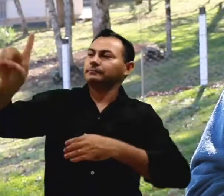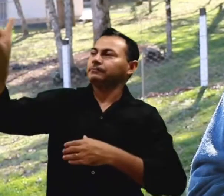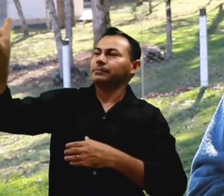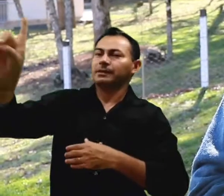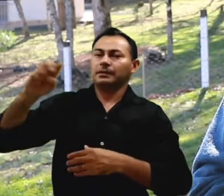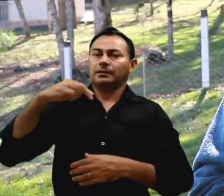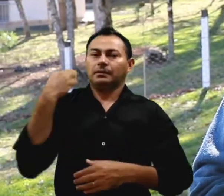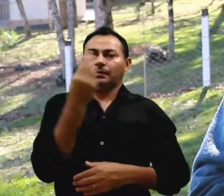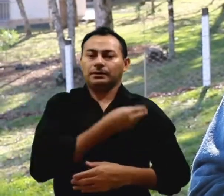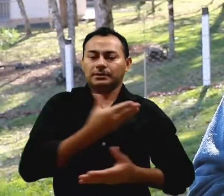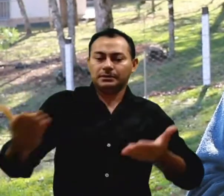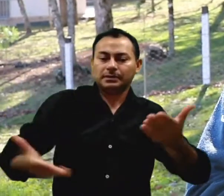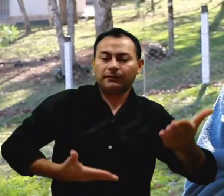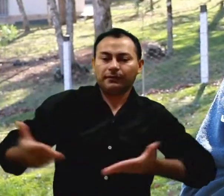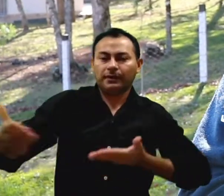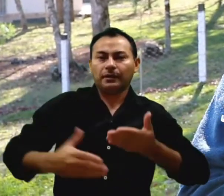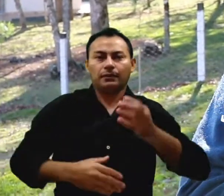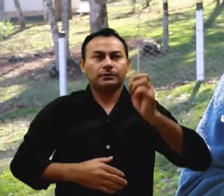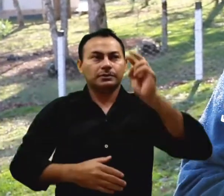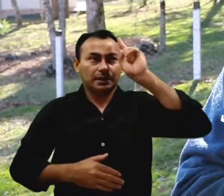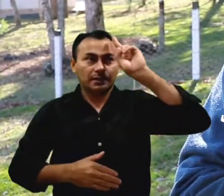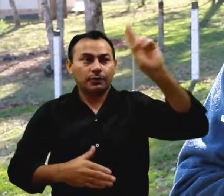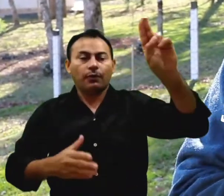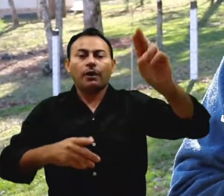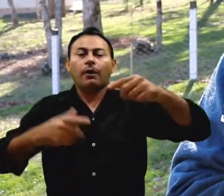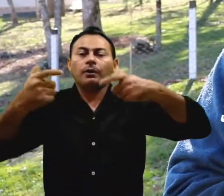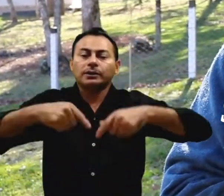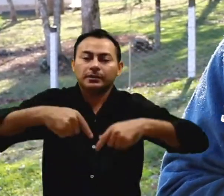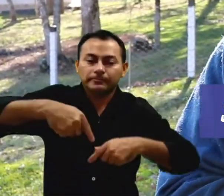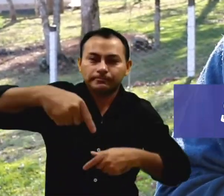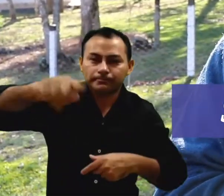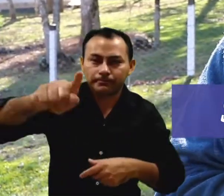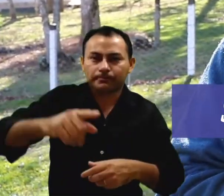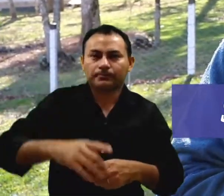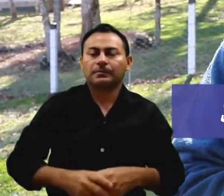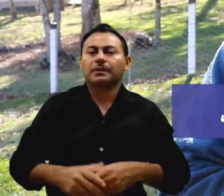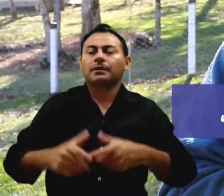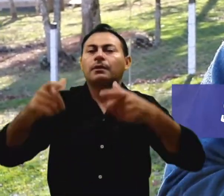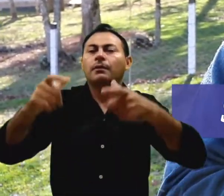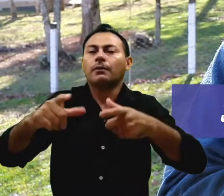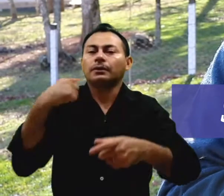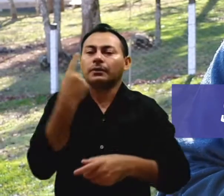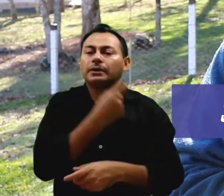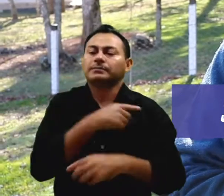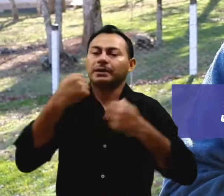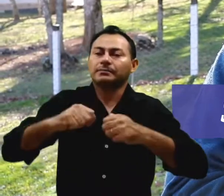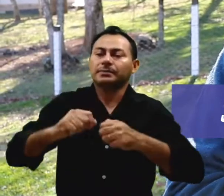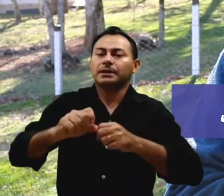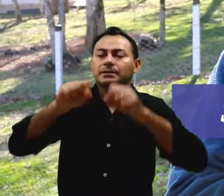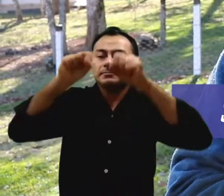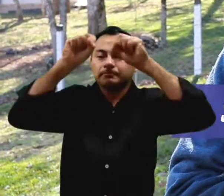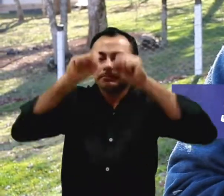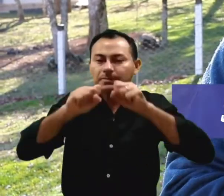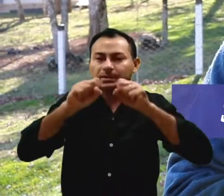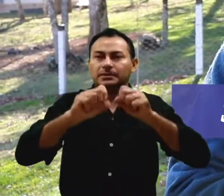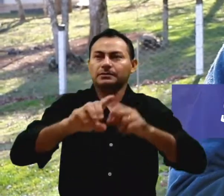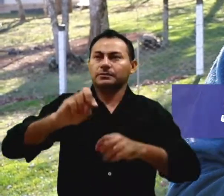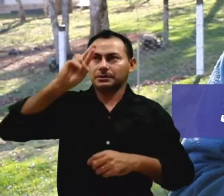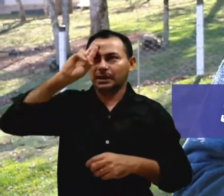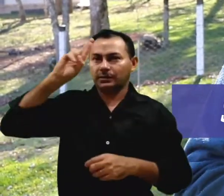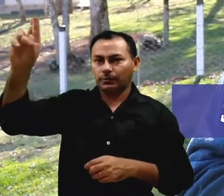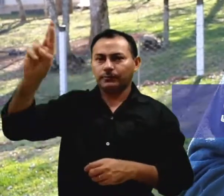para nós servirmos o Senhor, onde Ele nos envia. Então, onde estamos devemos ser sinal dEle.